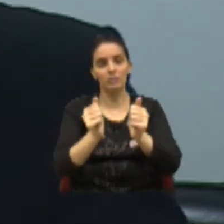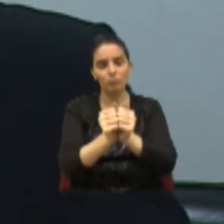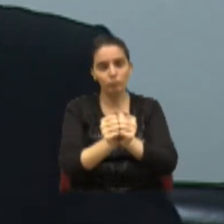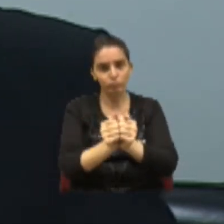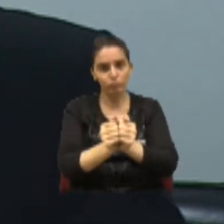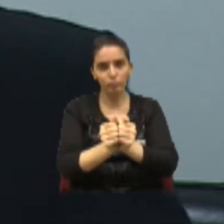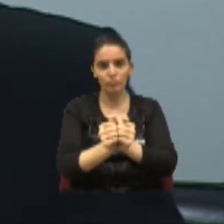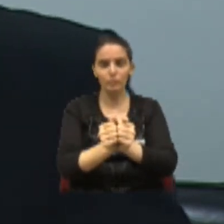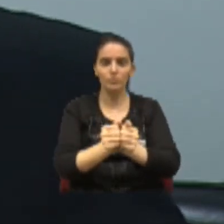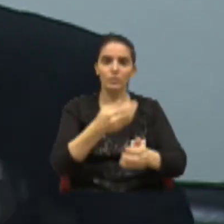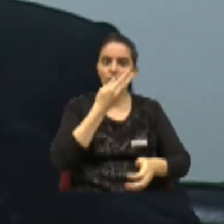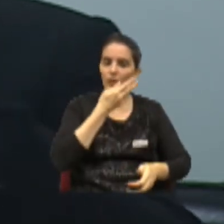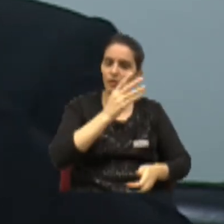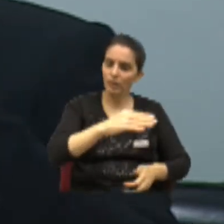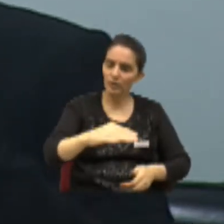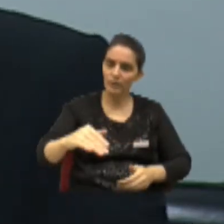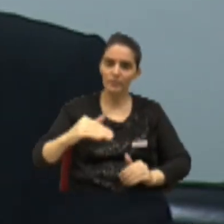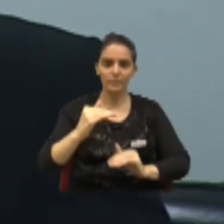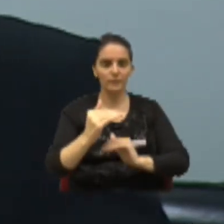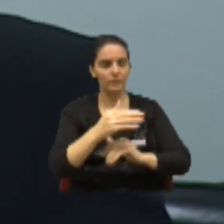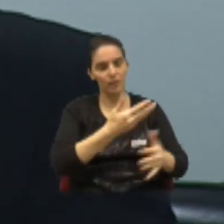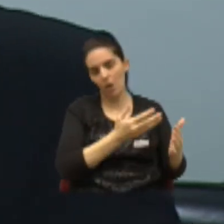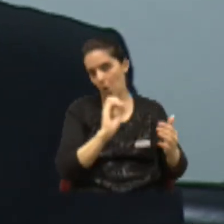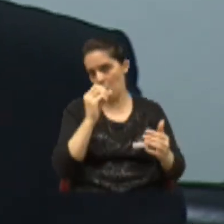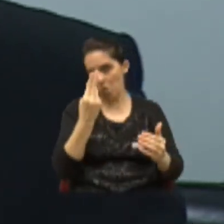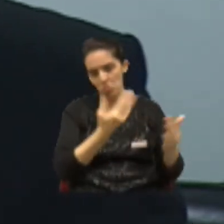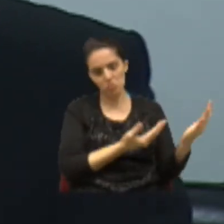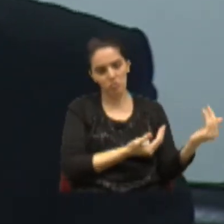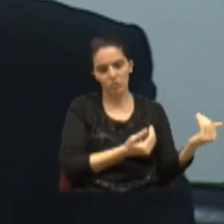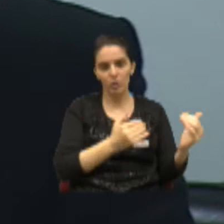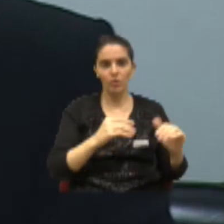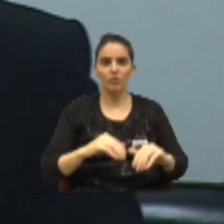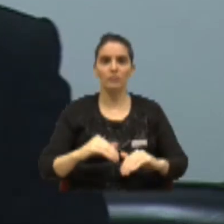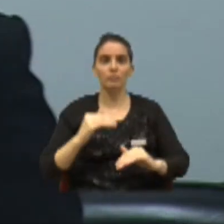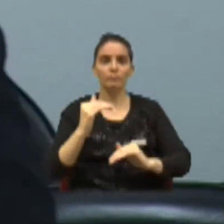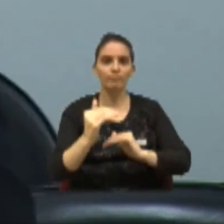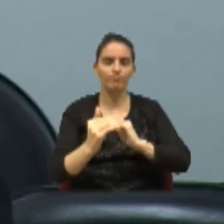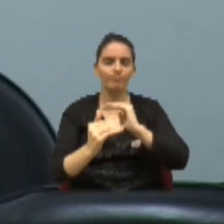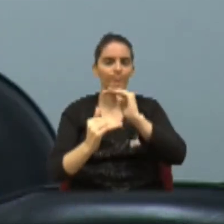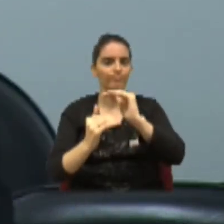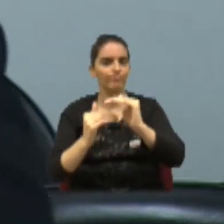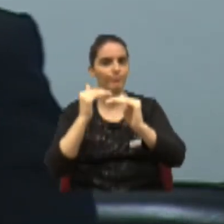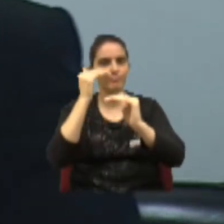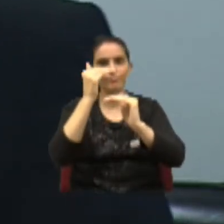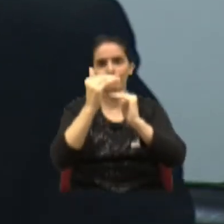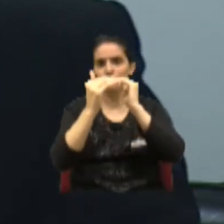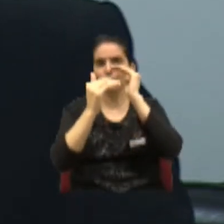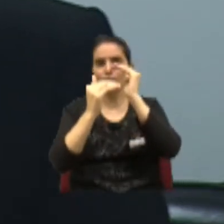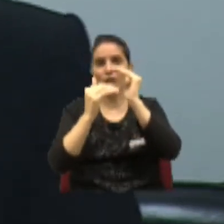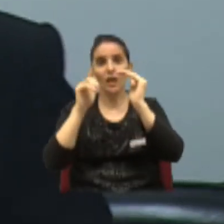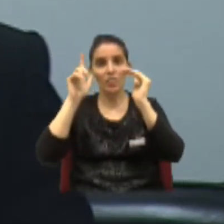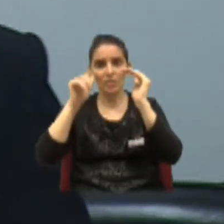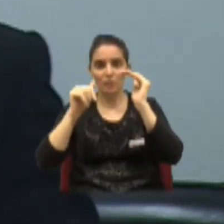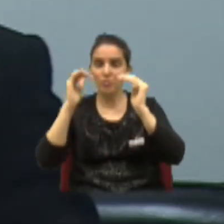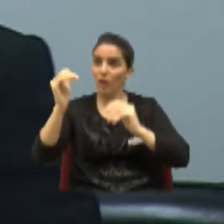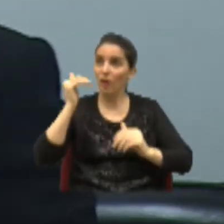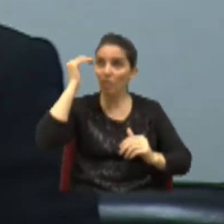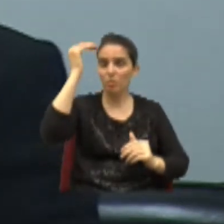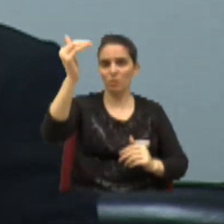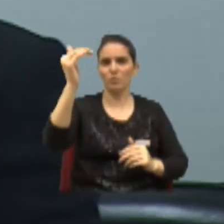desenvolver da criança, do adolescente, o resultado na vida adulta pode ser muito